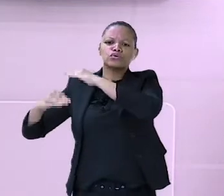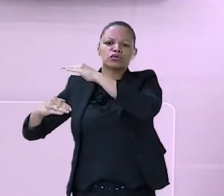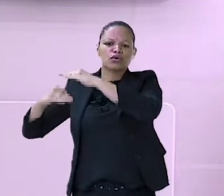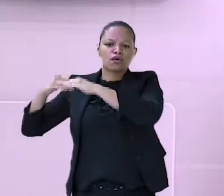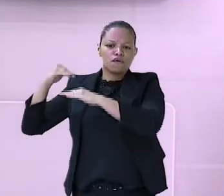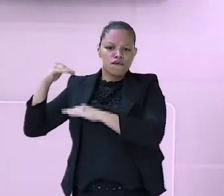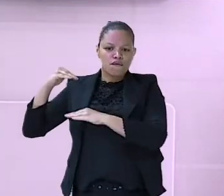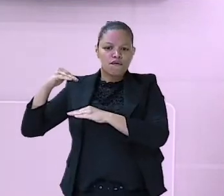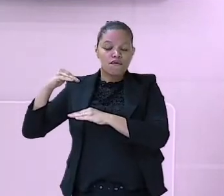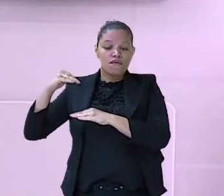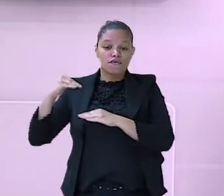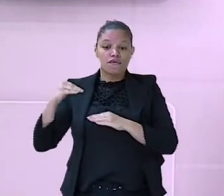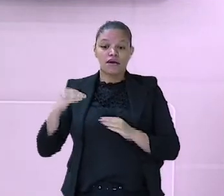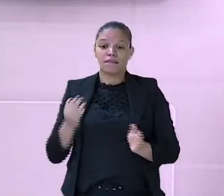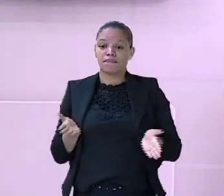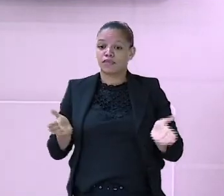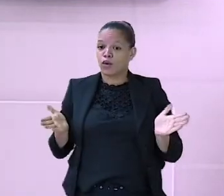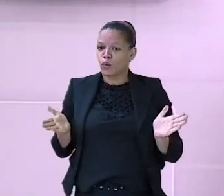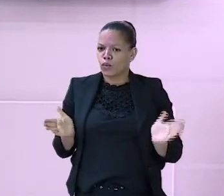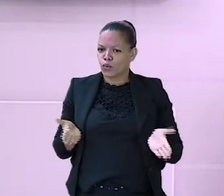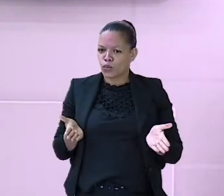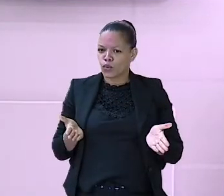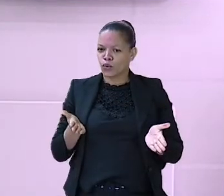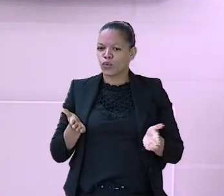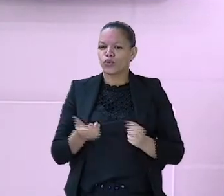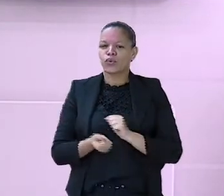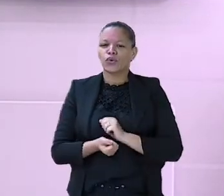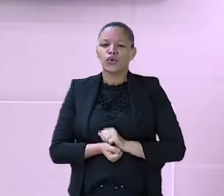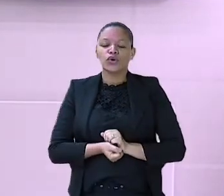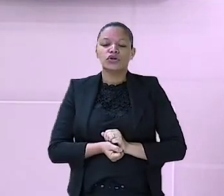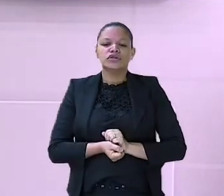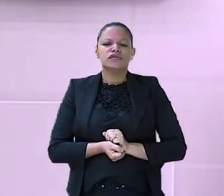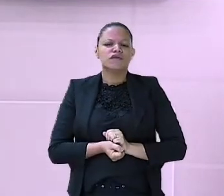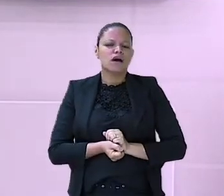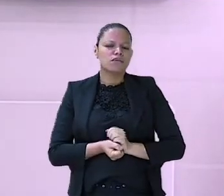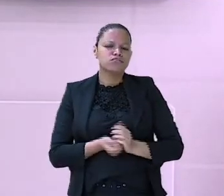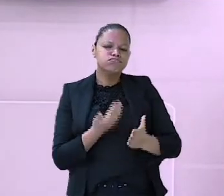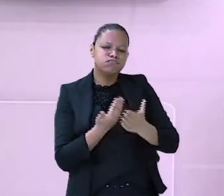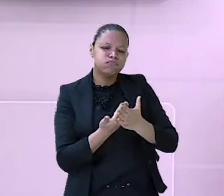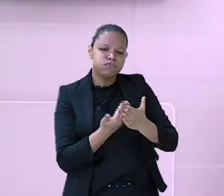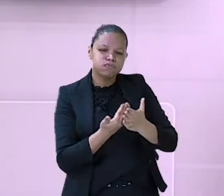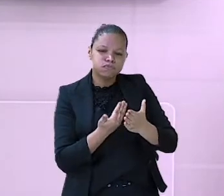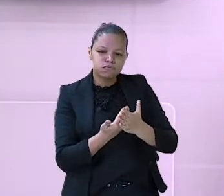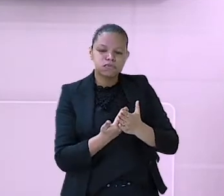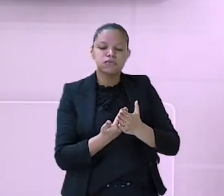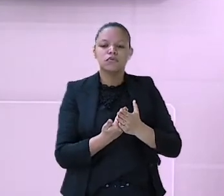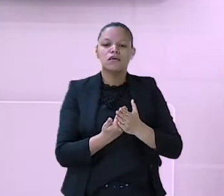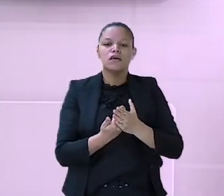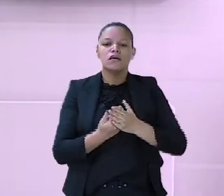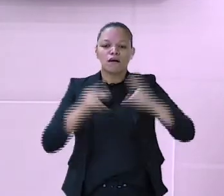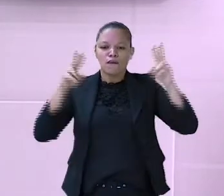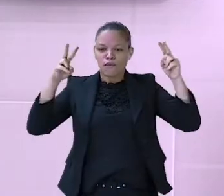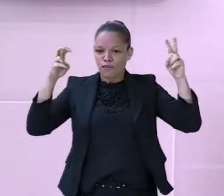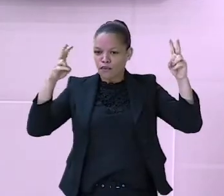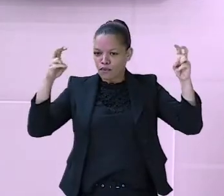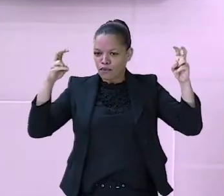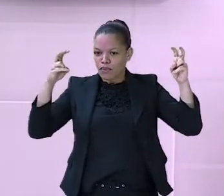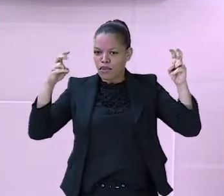histórico. Então, como objeto de conhecimento, a gente vai hoje desmembrar alguns assuntos sobre o ciclo da